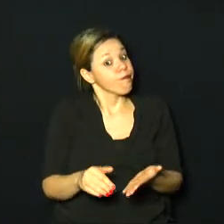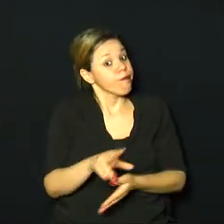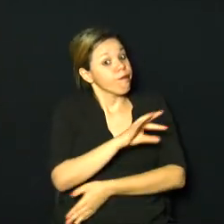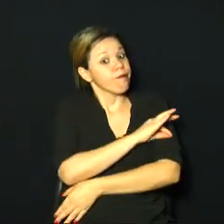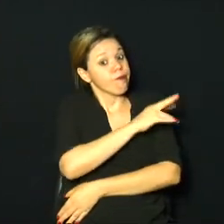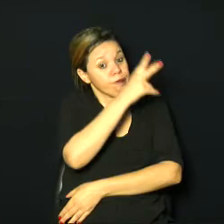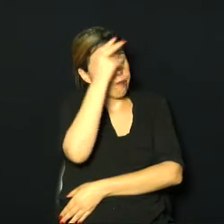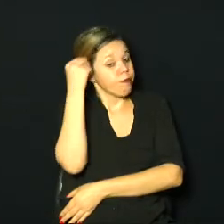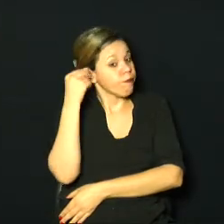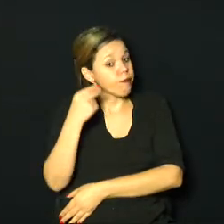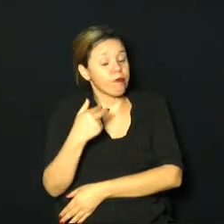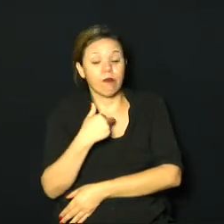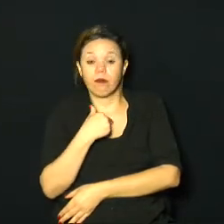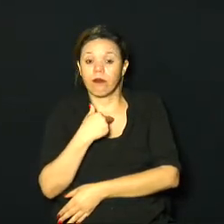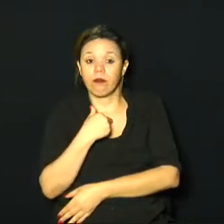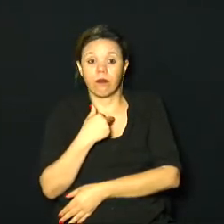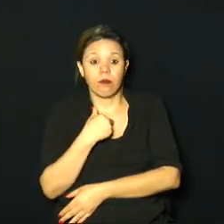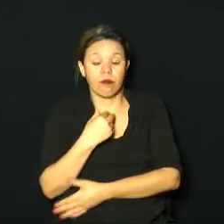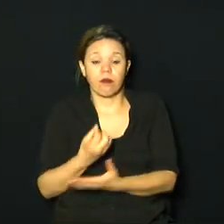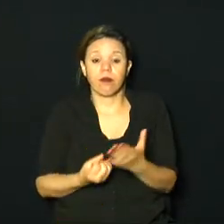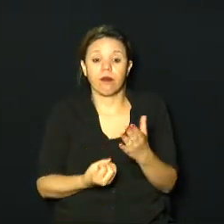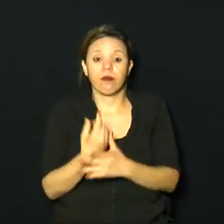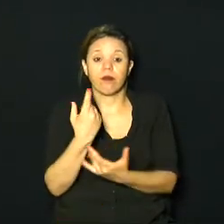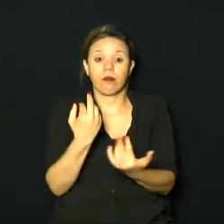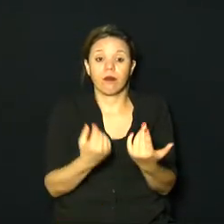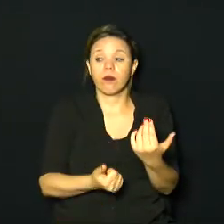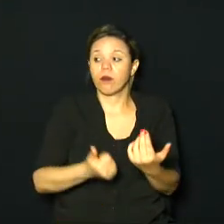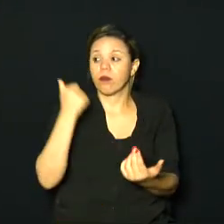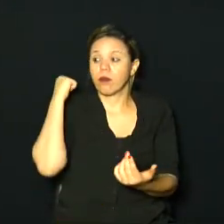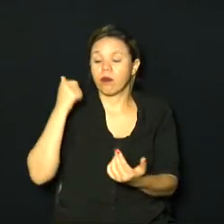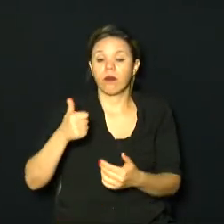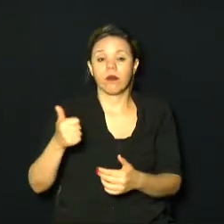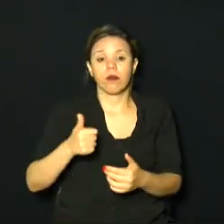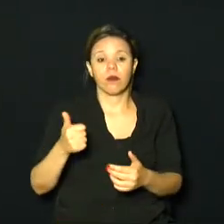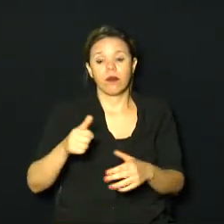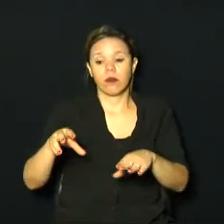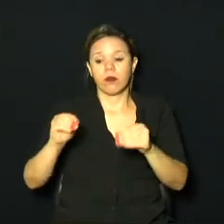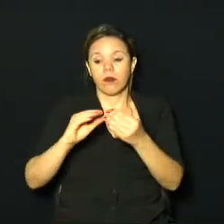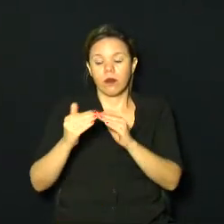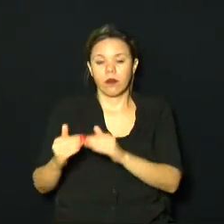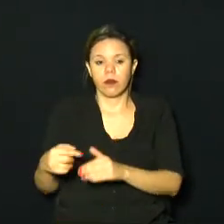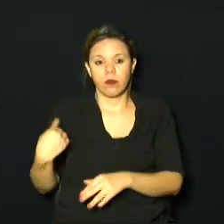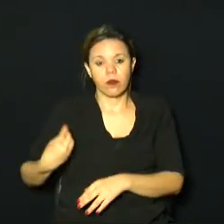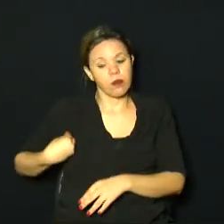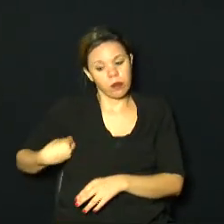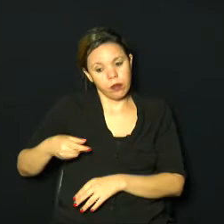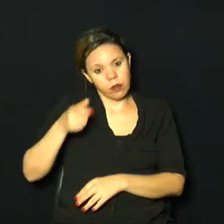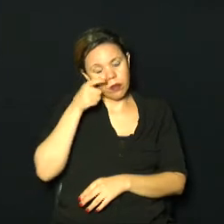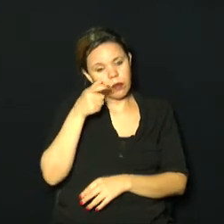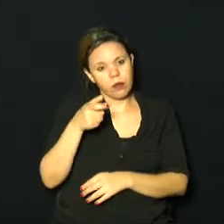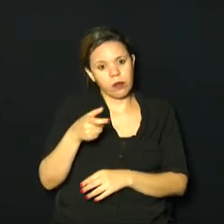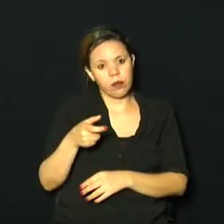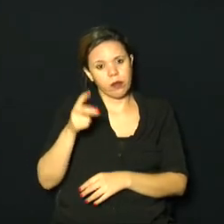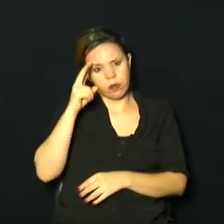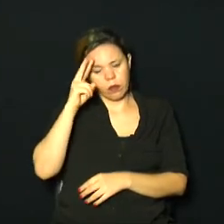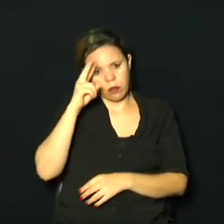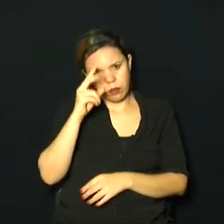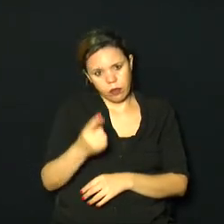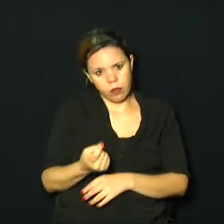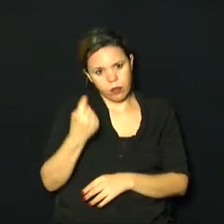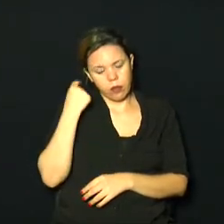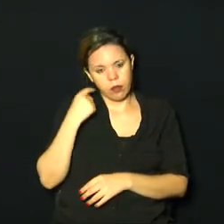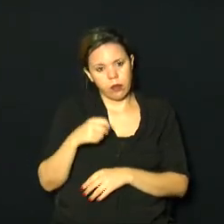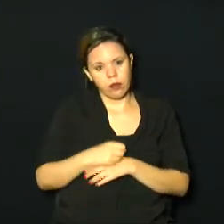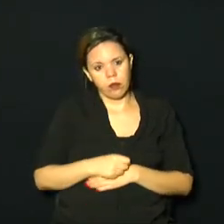prefeito, não deixa ocorrer o que aconteceu na primeira reintegração. Nós estávamos lá, eu lembro,